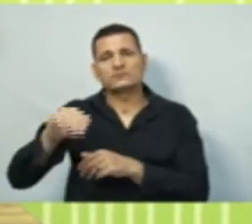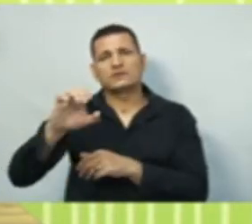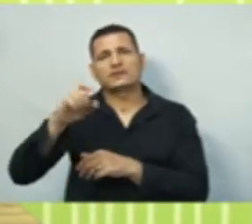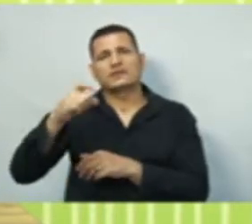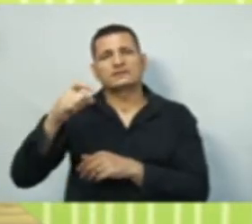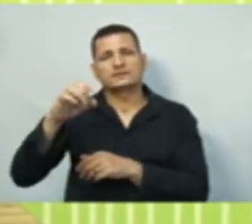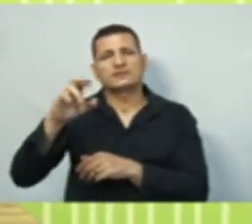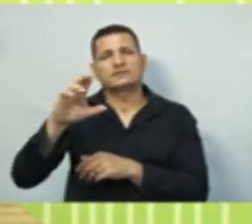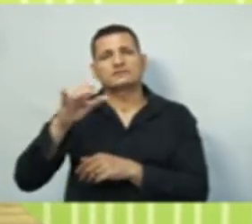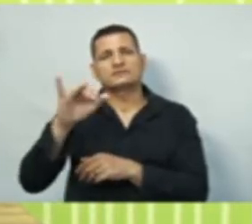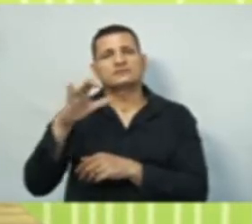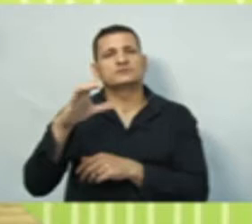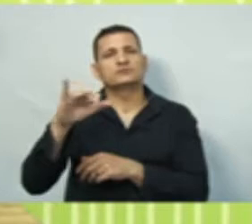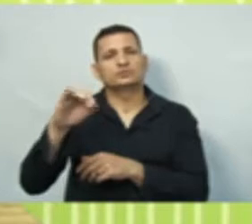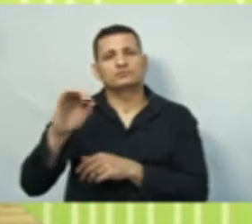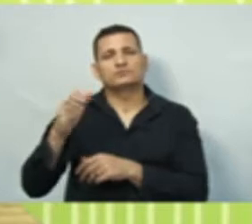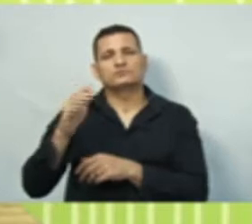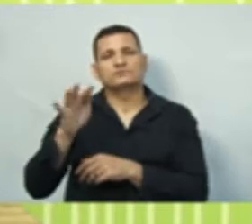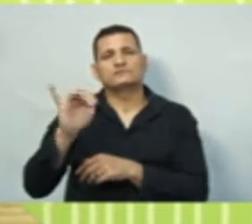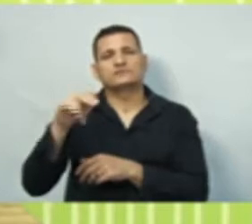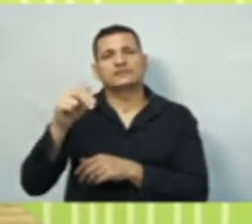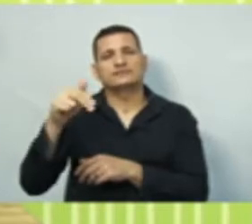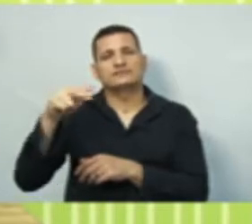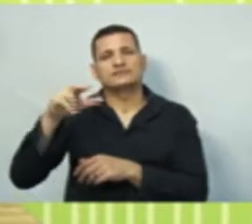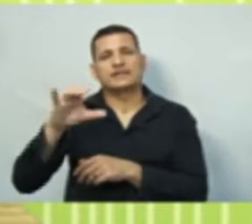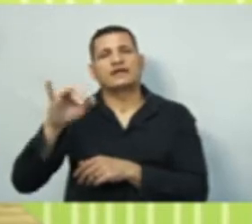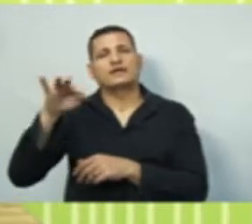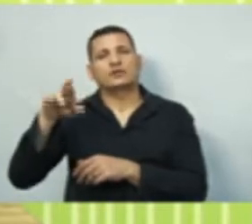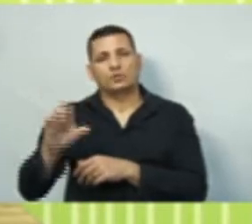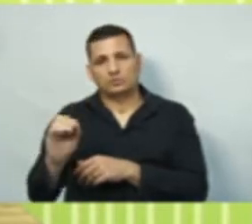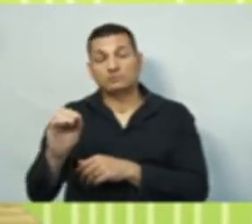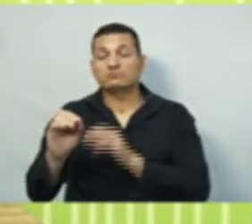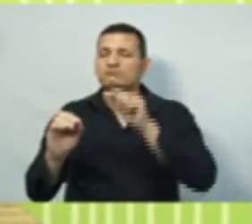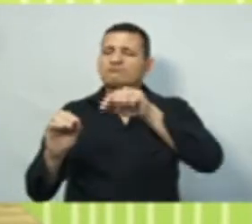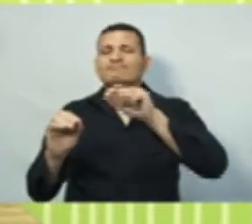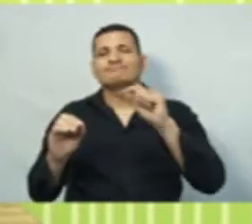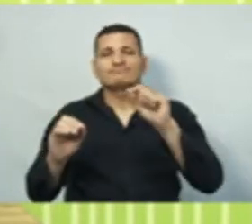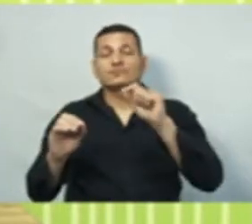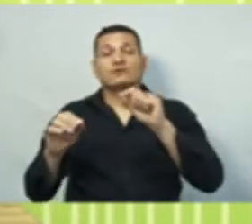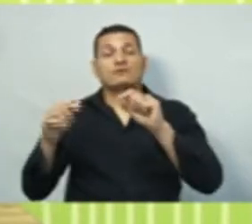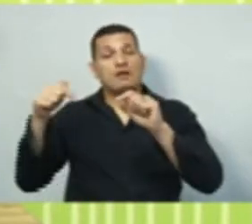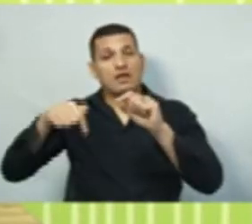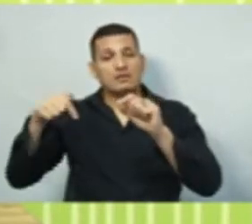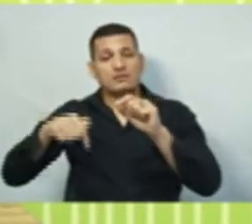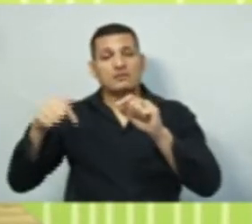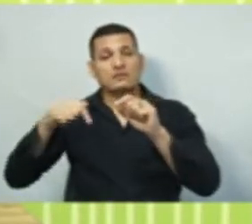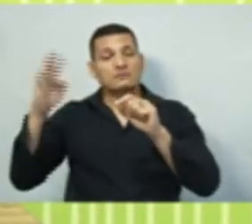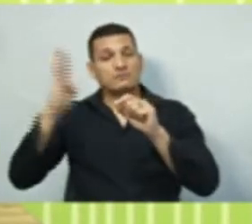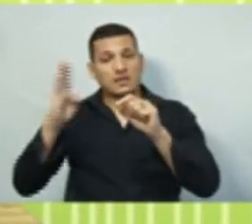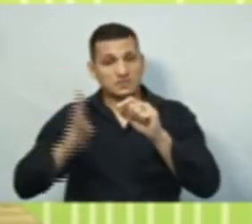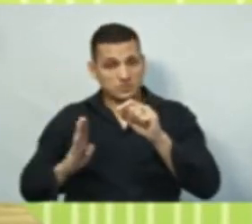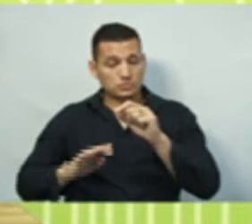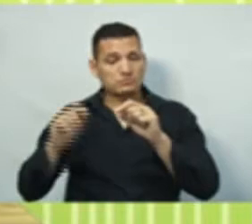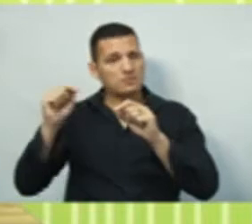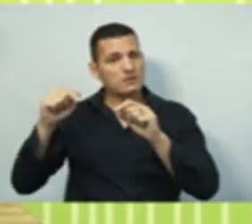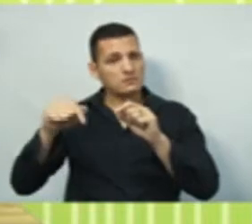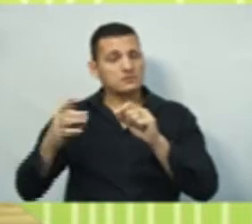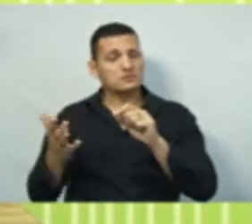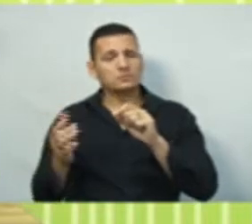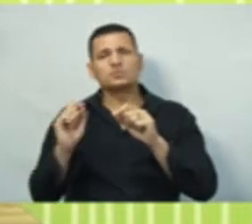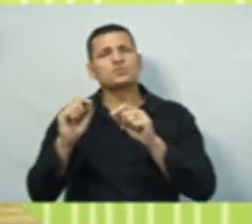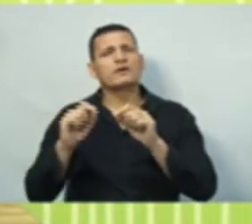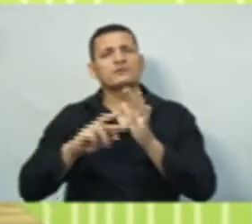que será isso, né? O exercício financeiro no Brasil, eu vou falar porque o professor de contabilidade vai falar para vocês